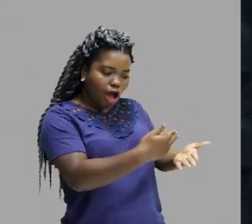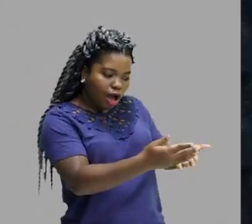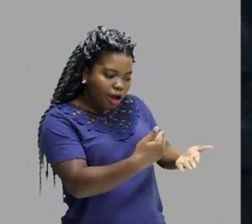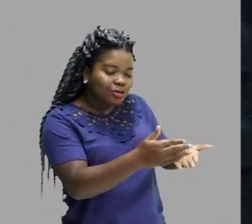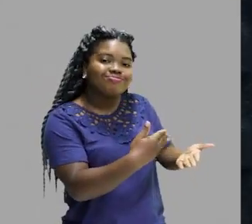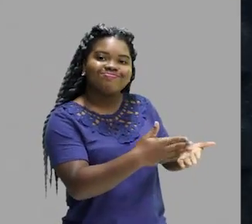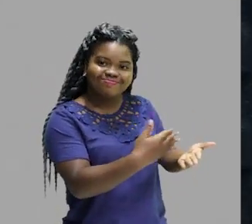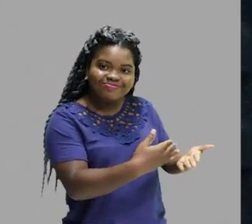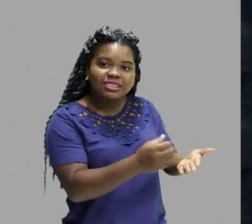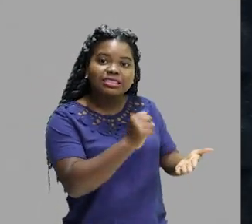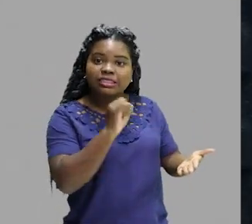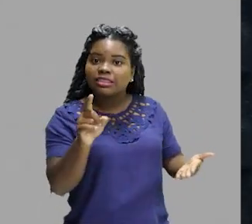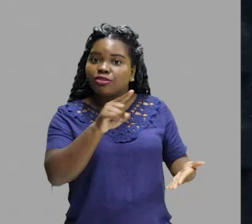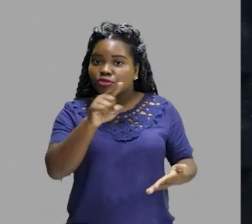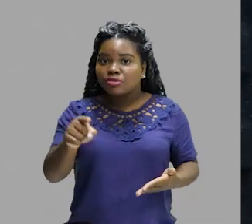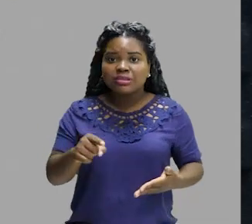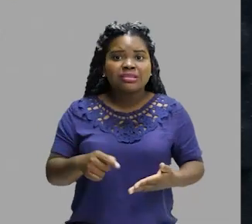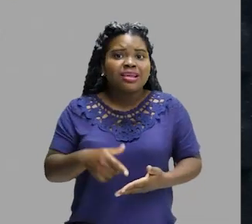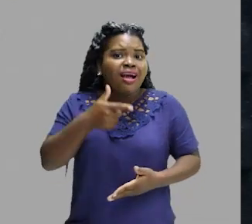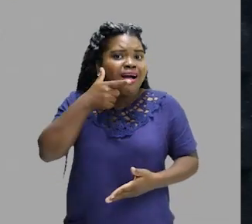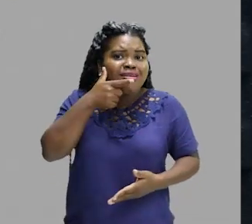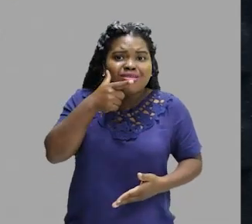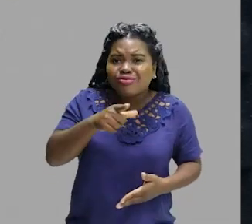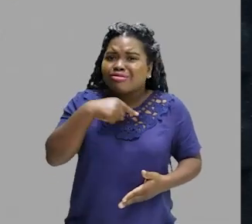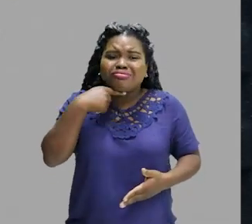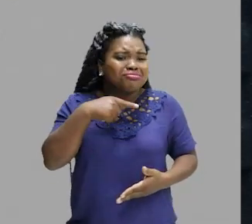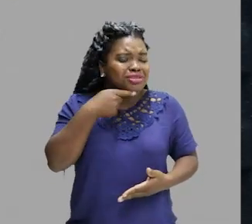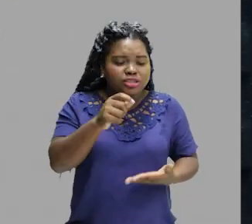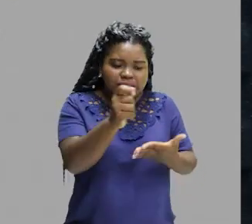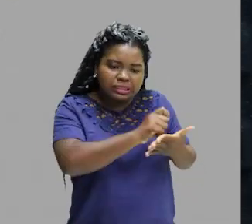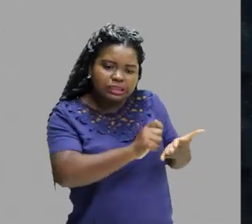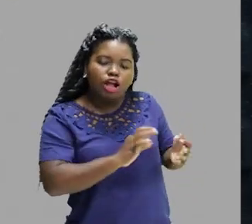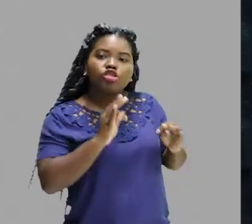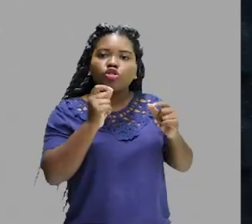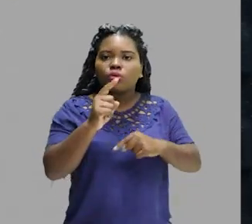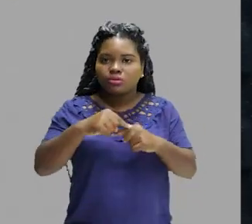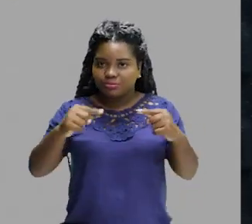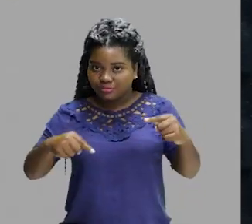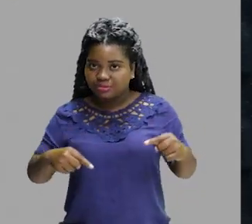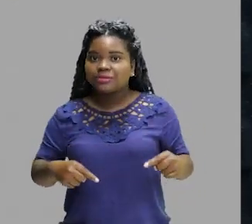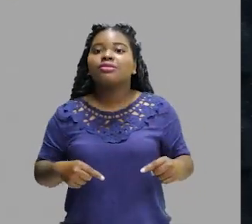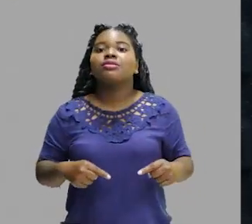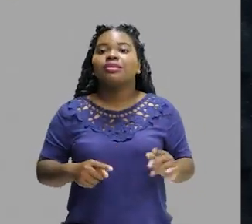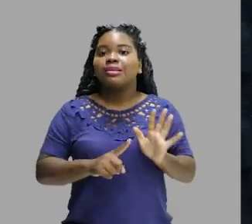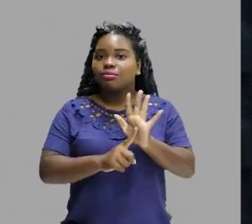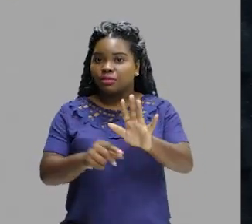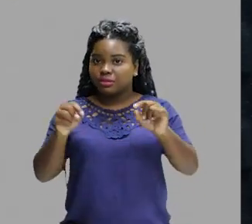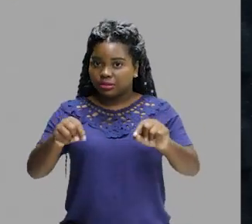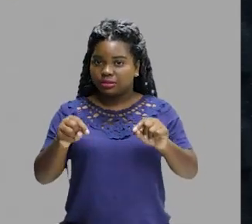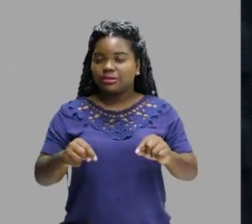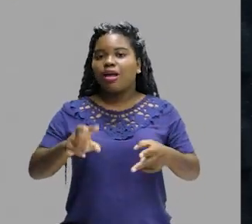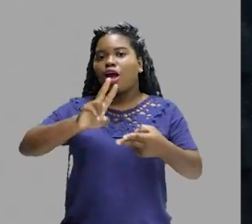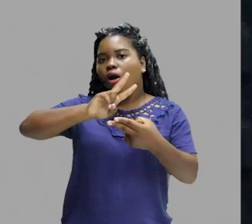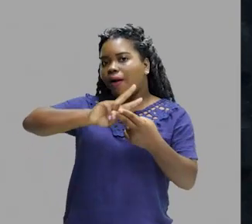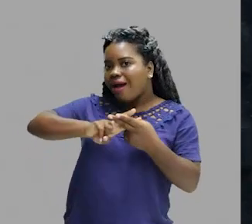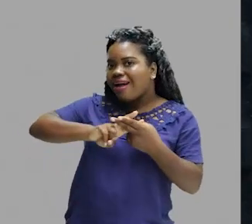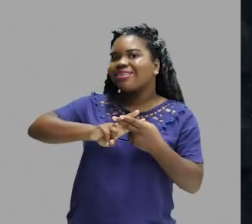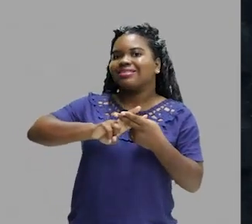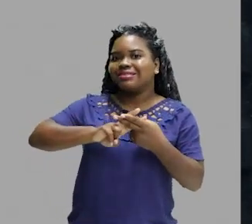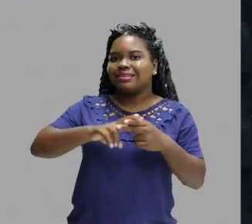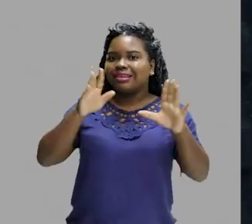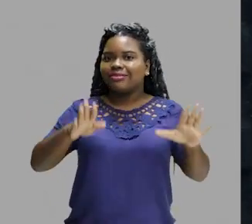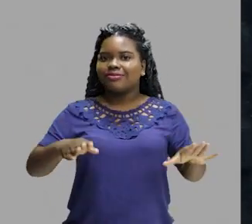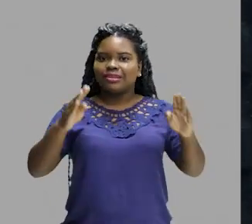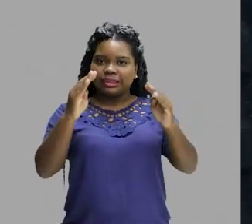tenham conseguido anotar, todo esse material que nós apresentamos aqui, no hashtag Em Casa Fica Aprendendo na TV Educação, está